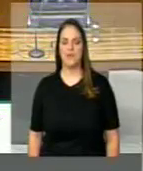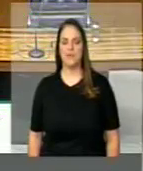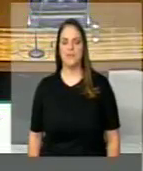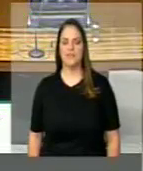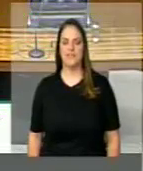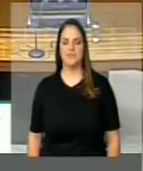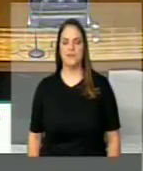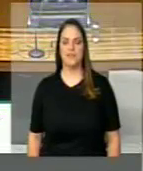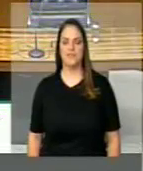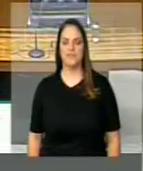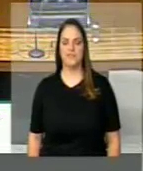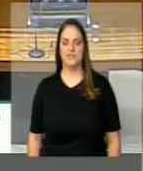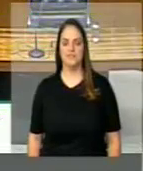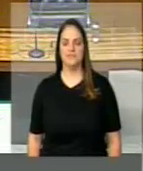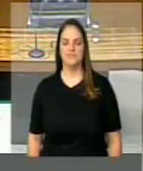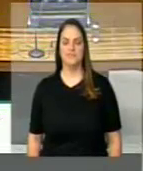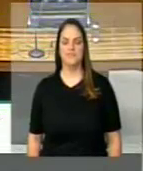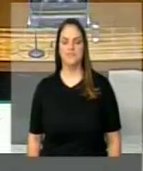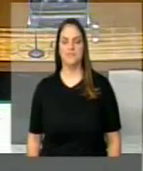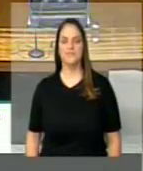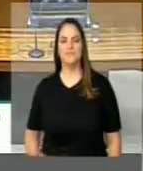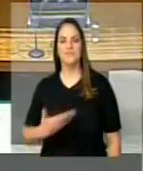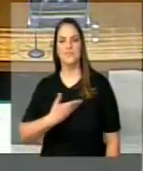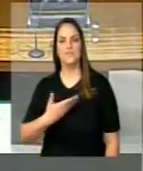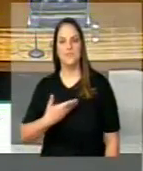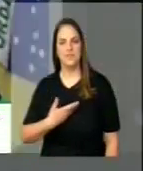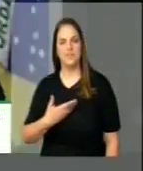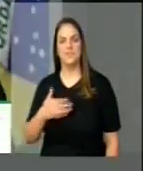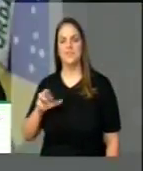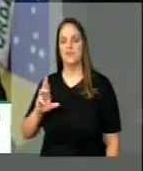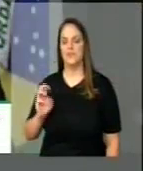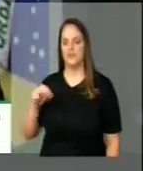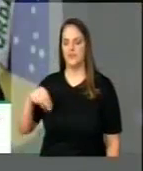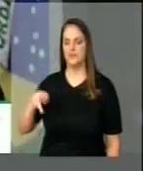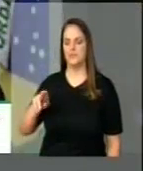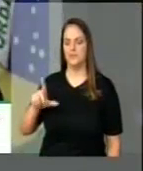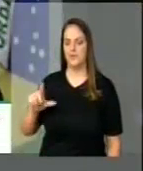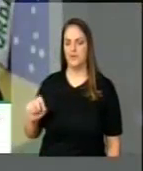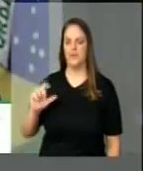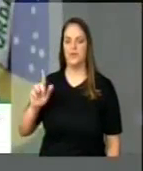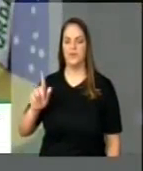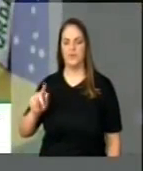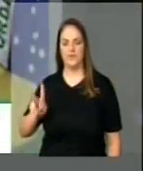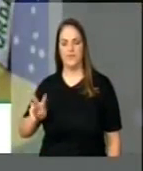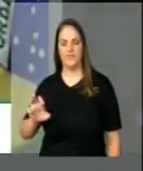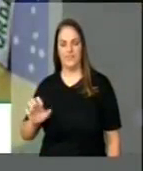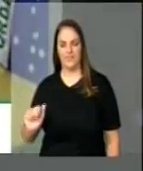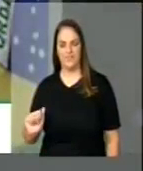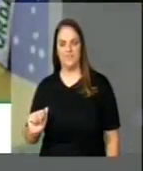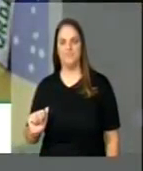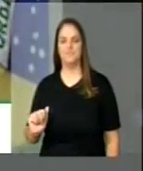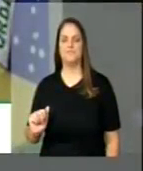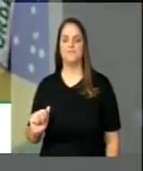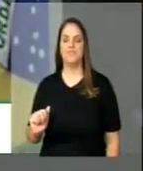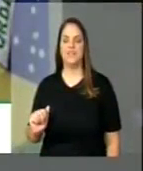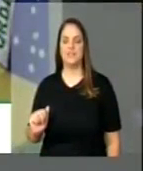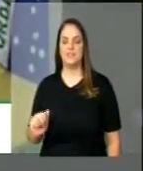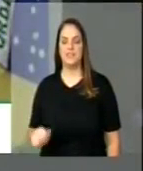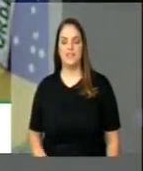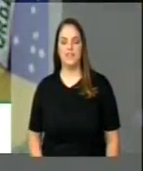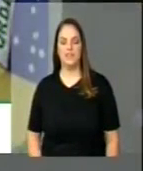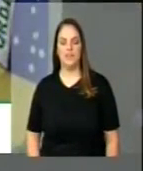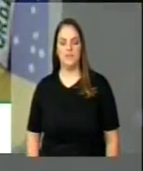Senhor presidente, amigo e companheiro Rômulo Gouveia, ilustre representante